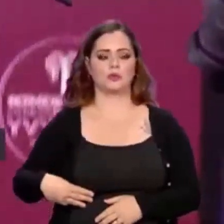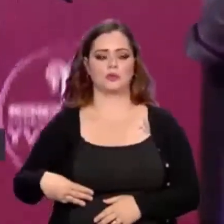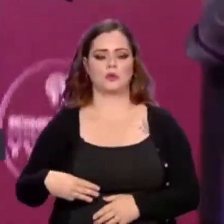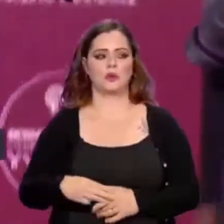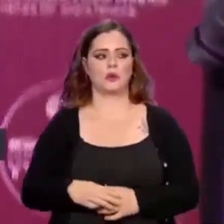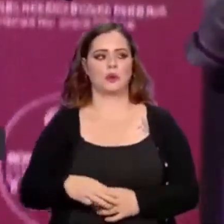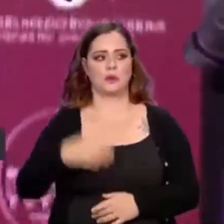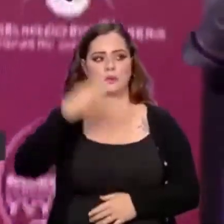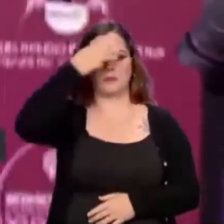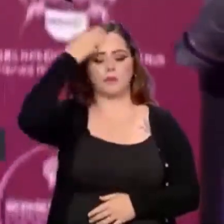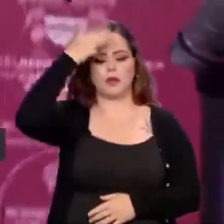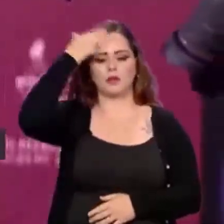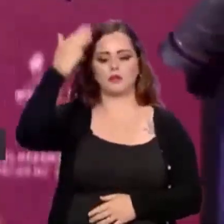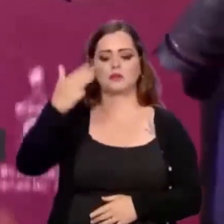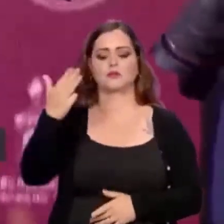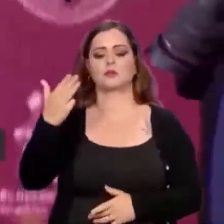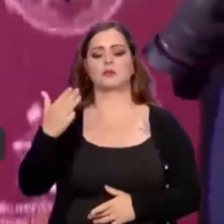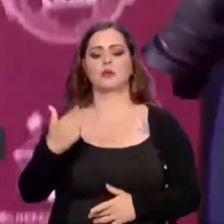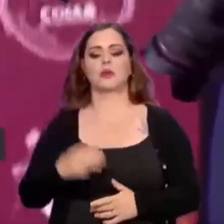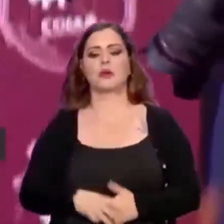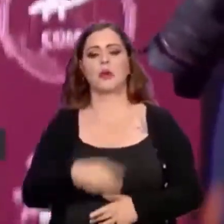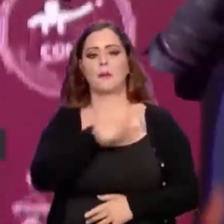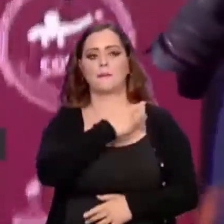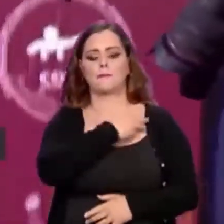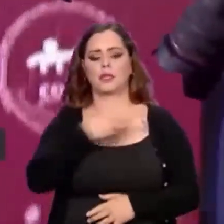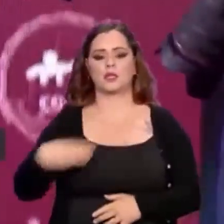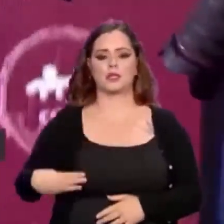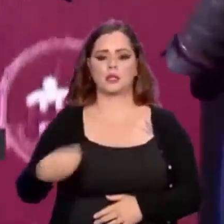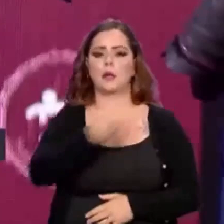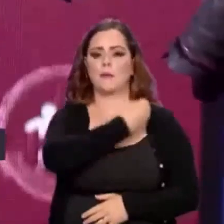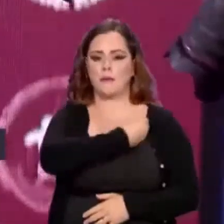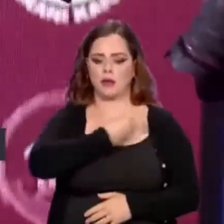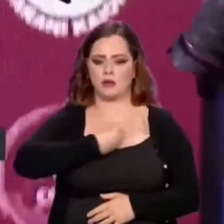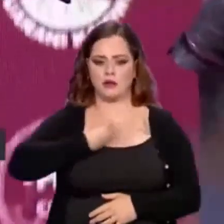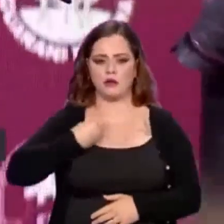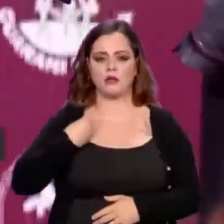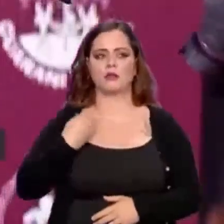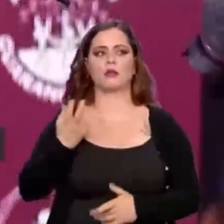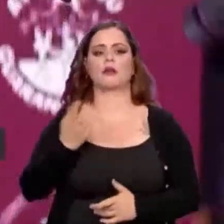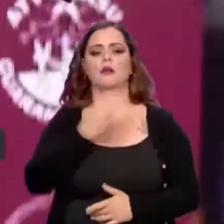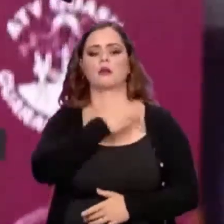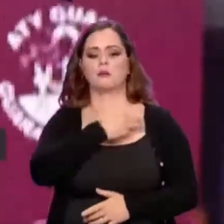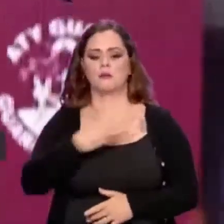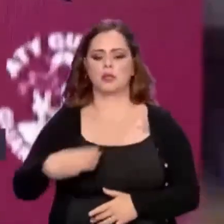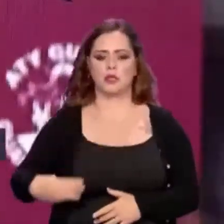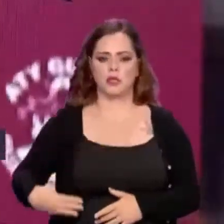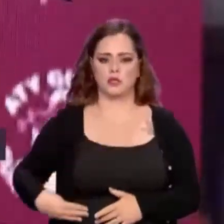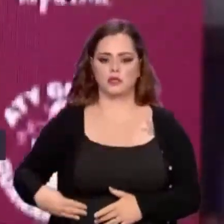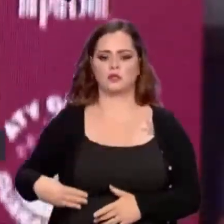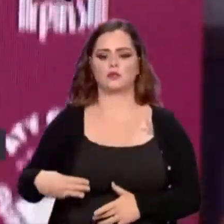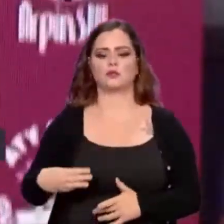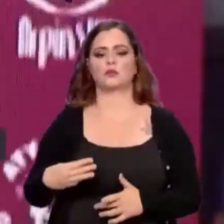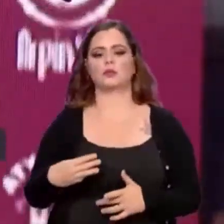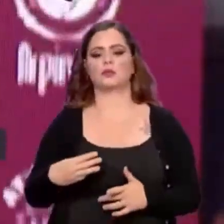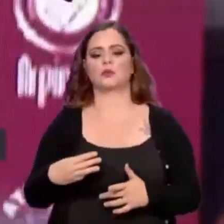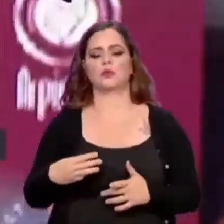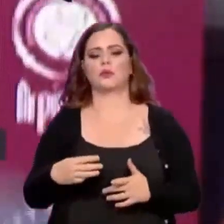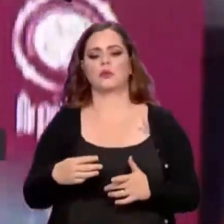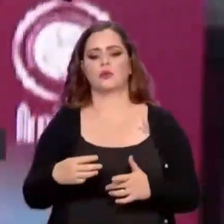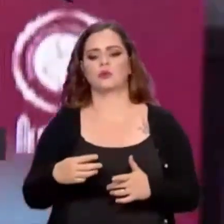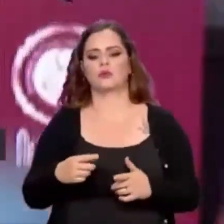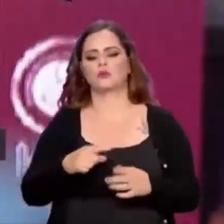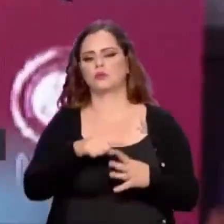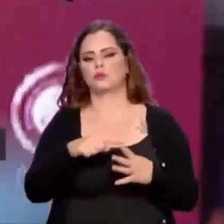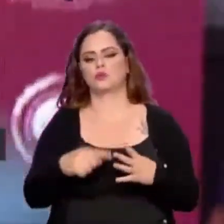Macedo, secretária-geral da Presidência, ministra Marina Silva, ministra do Meio Ambiente e Mudança do Clima,